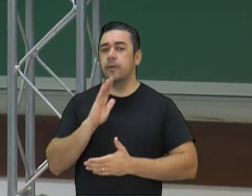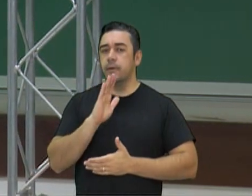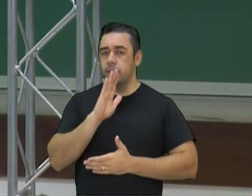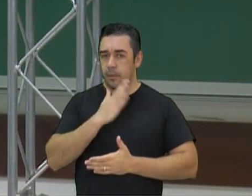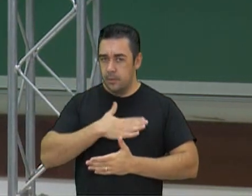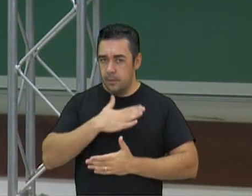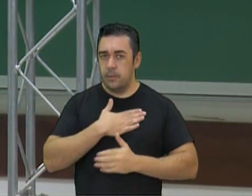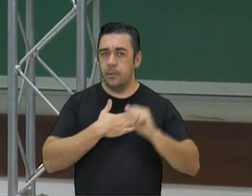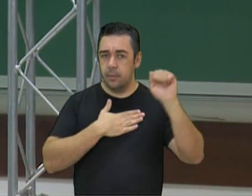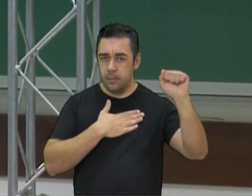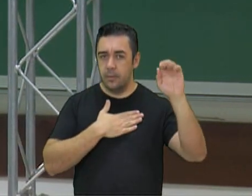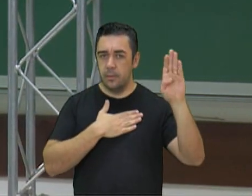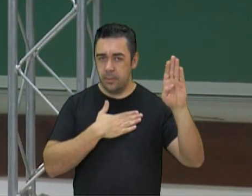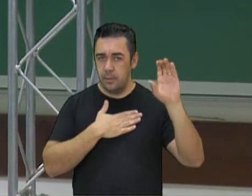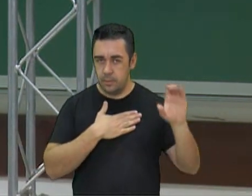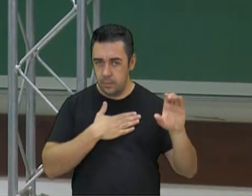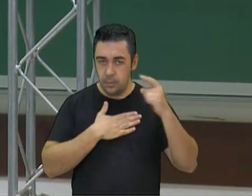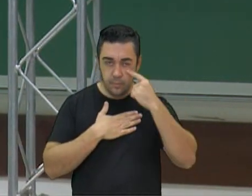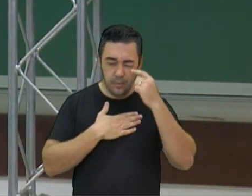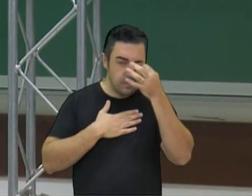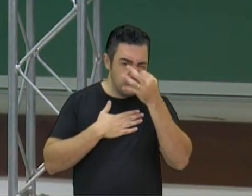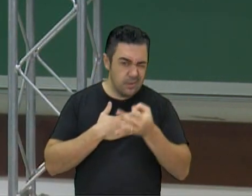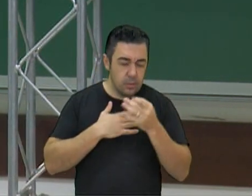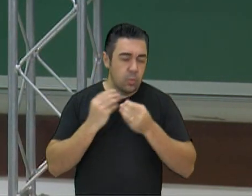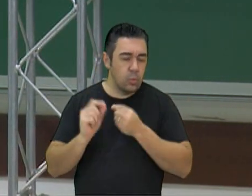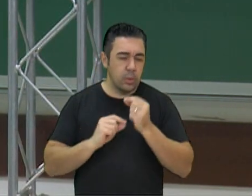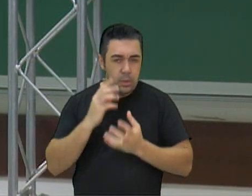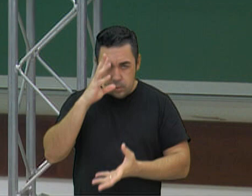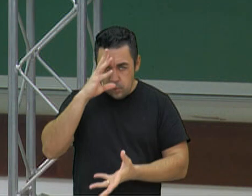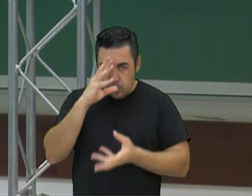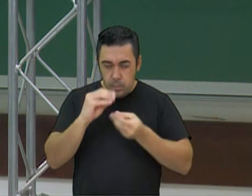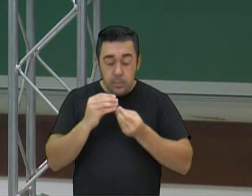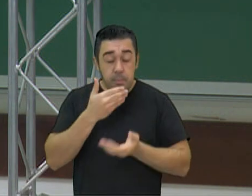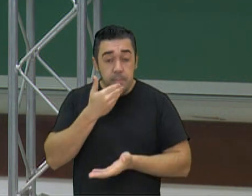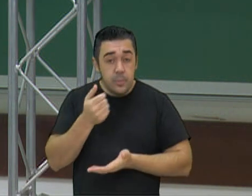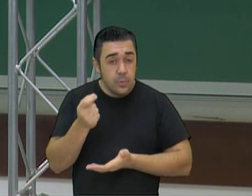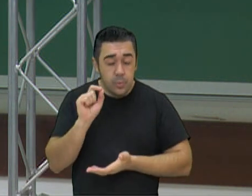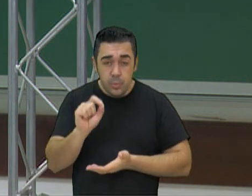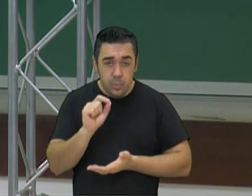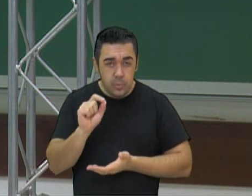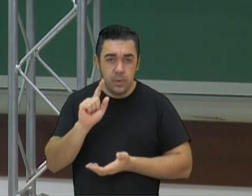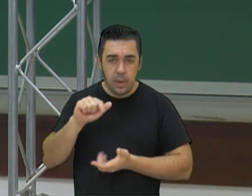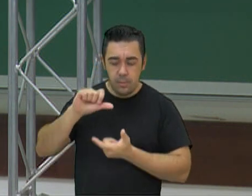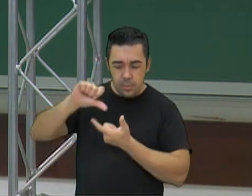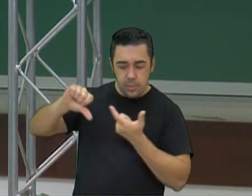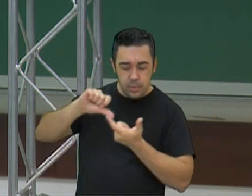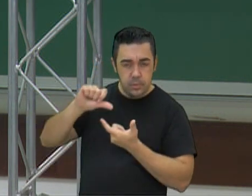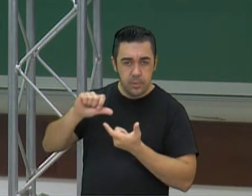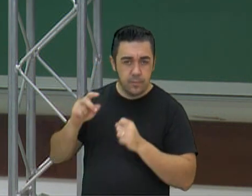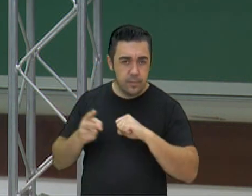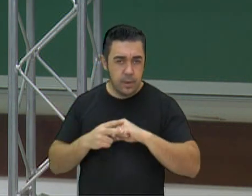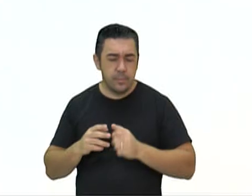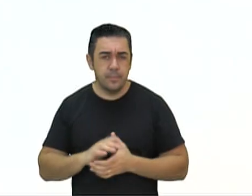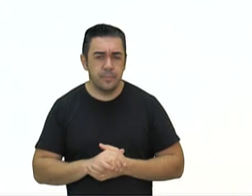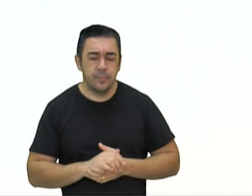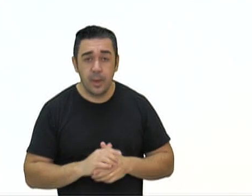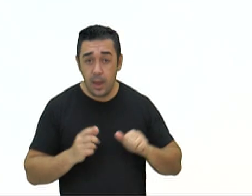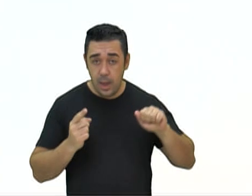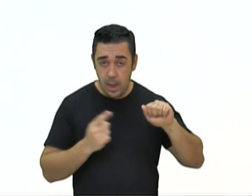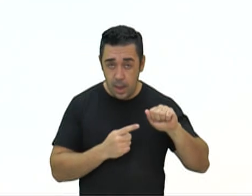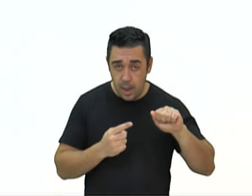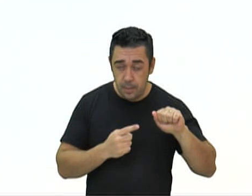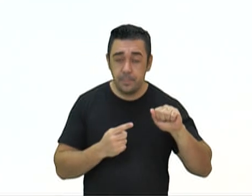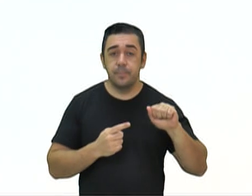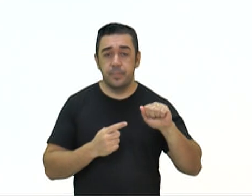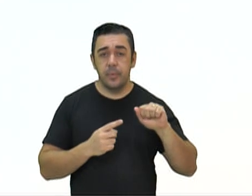cada uma das alternativas, né? Para a gente ver, compreender melhor essa questão da transitividade dos verbos. Então, veja, na letra A, os